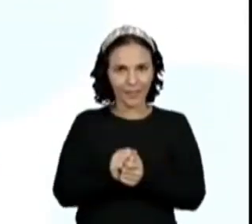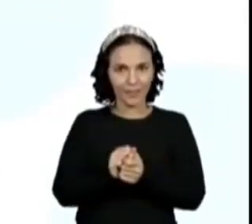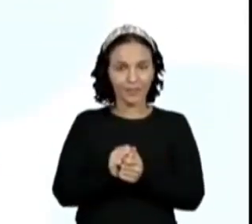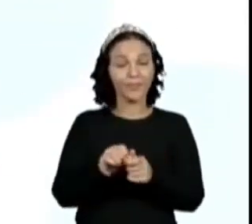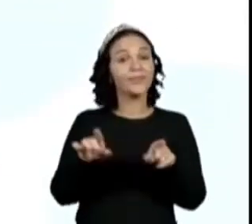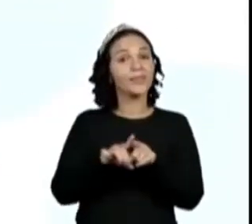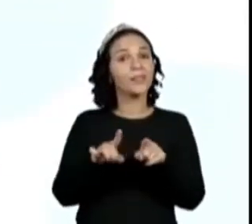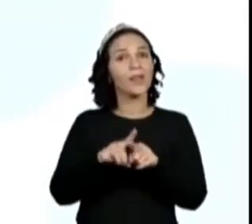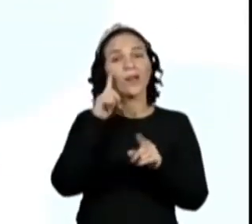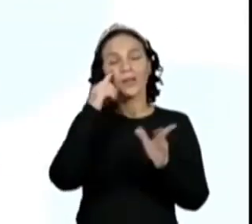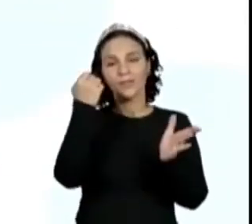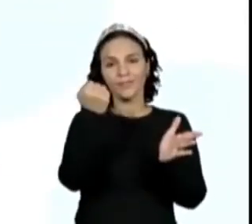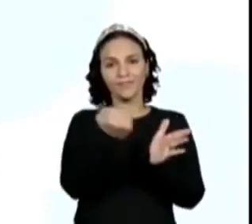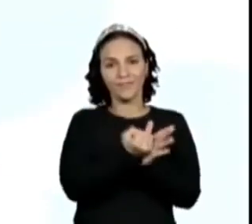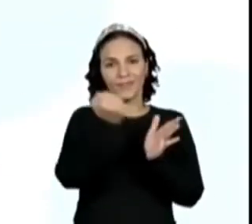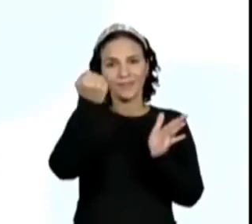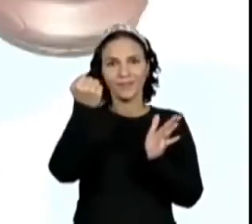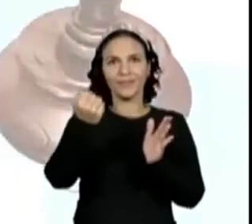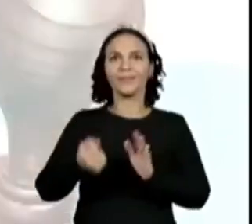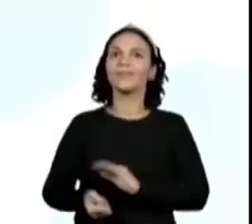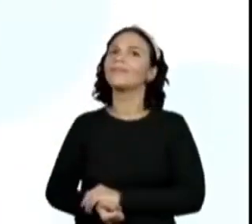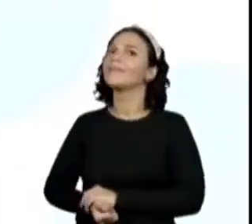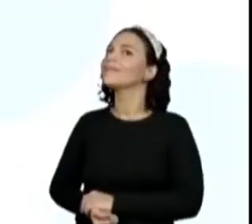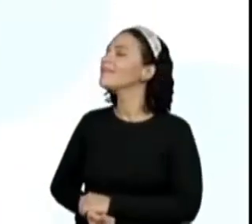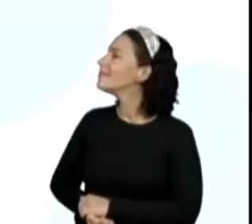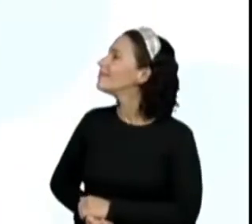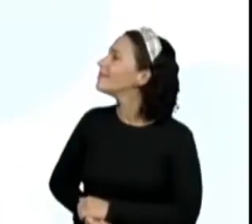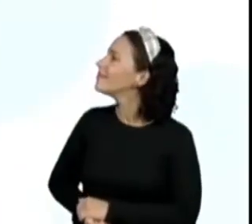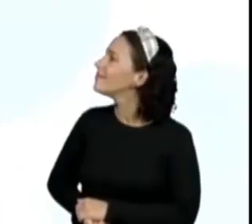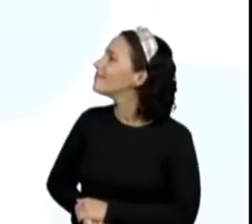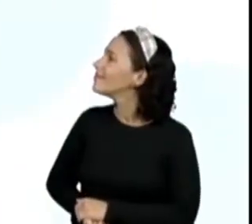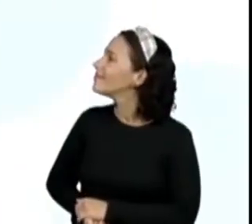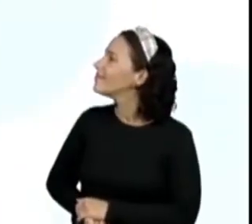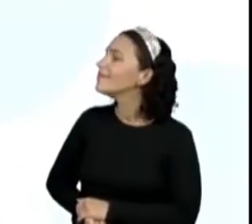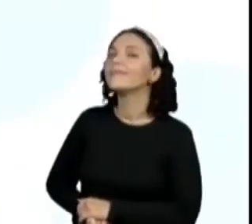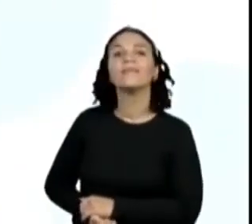aí eu vou pôr nosso carimbinho. Olha só, o que veio de bom para vocês? Uma nova versão de Parlenda.